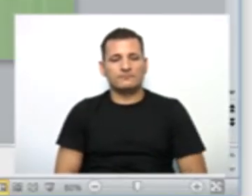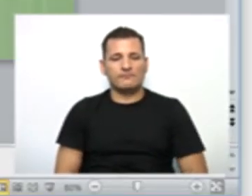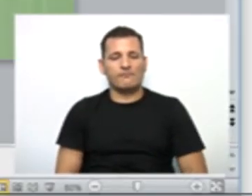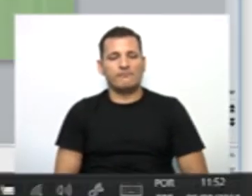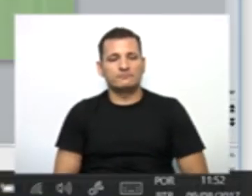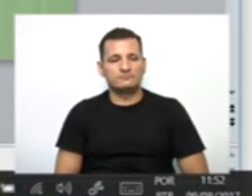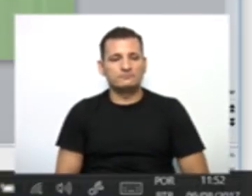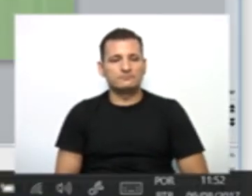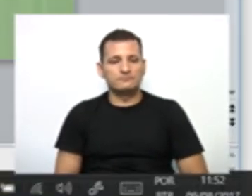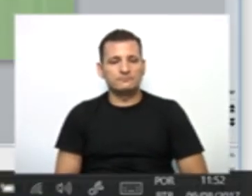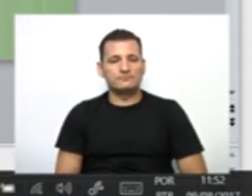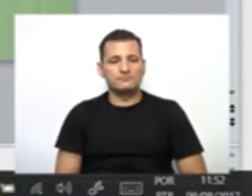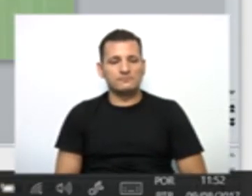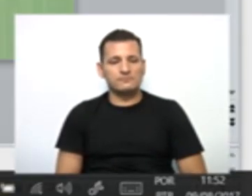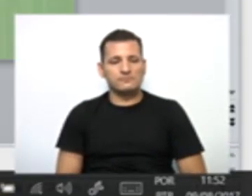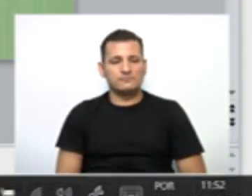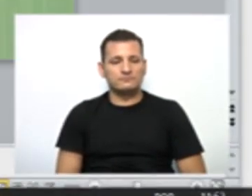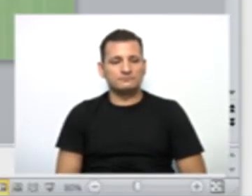Notepad++.